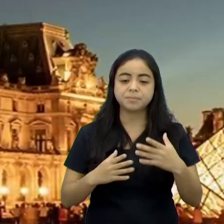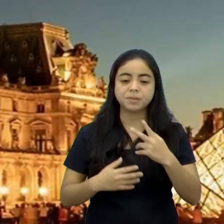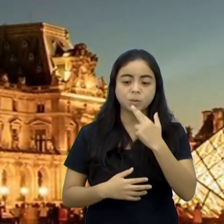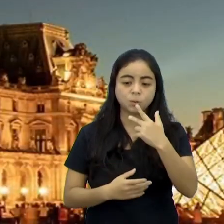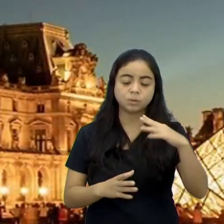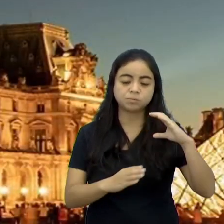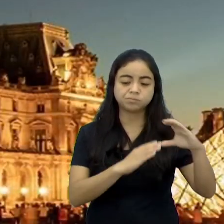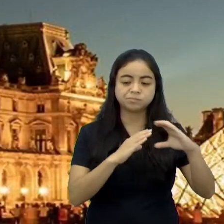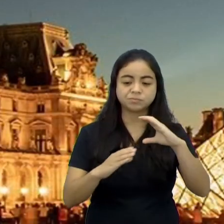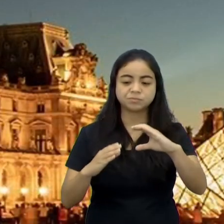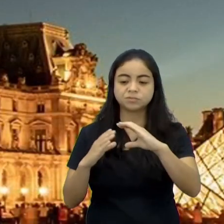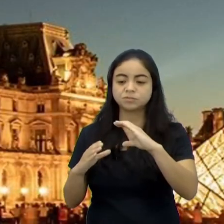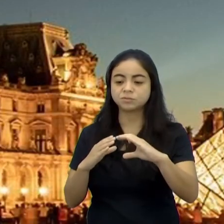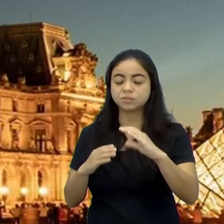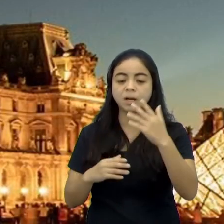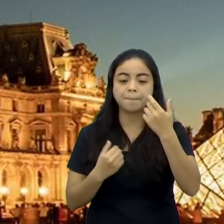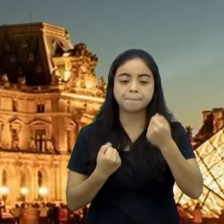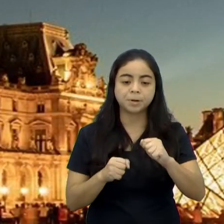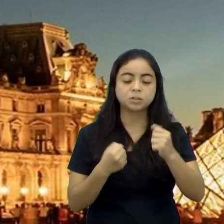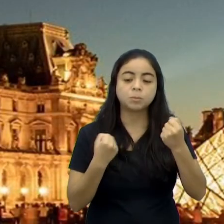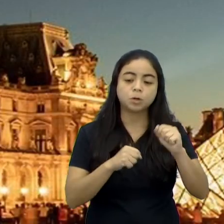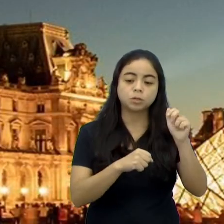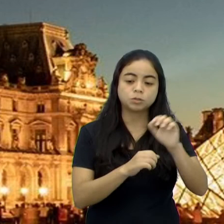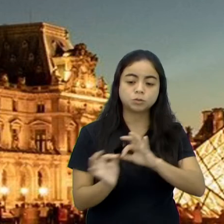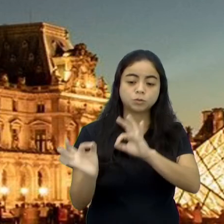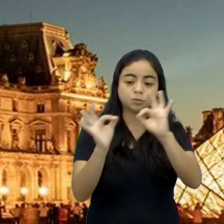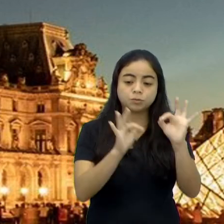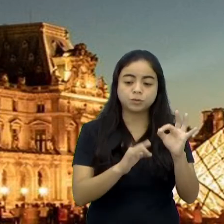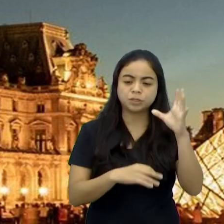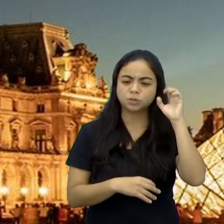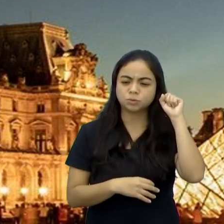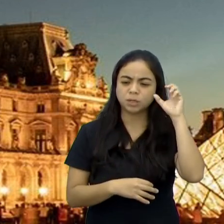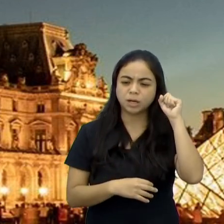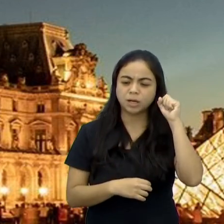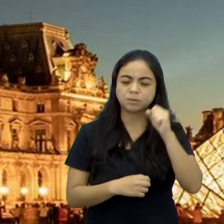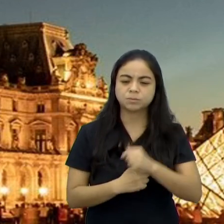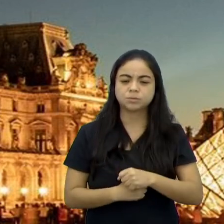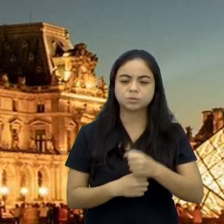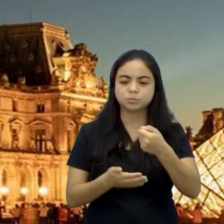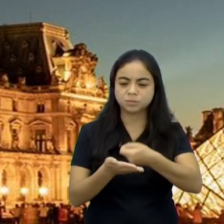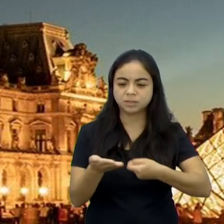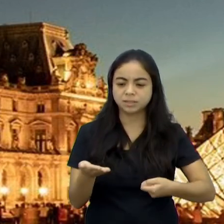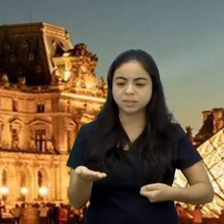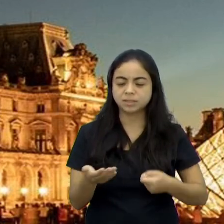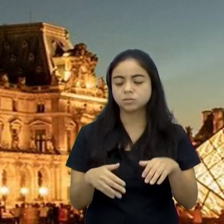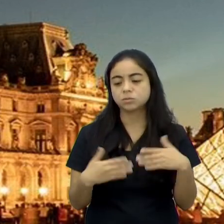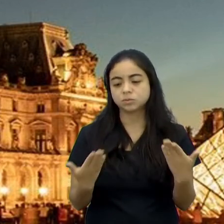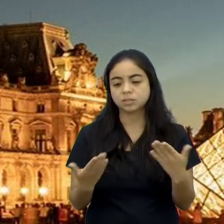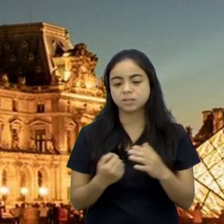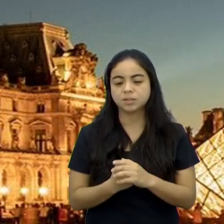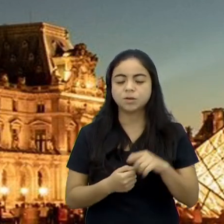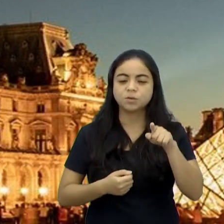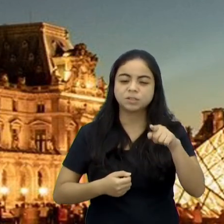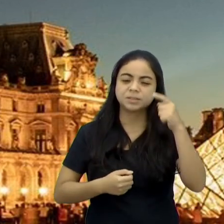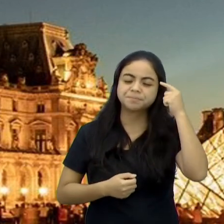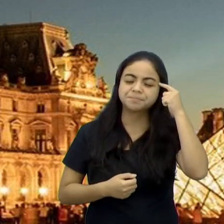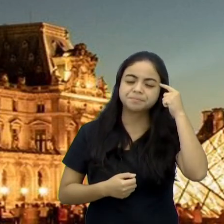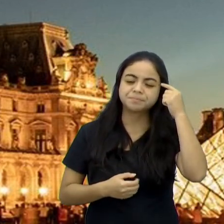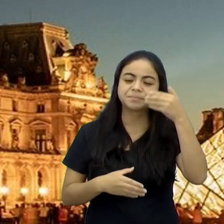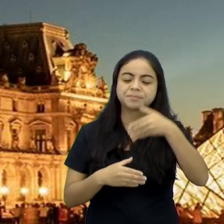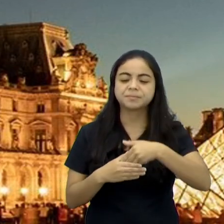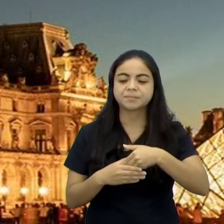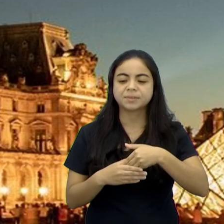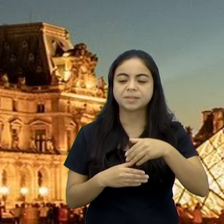com o gênero meme. Então dá para você criar vídeo, áudio, texto, enfim. O que você busca quando você pensa em meme dentro